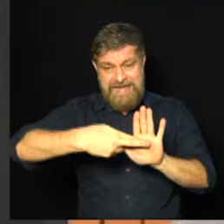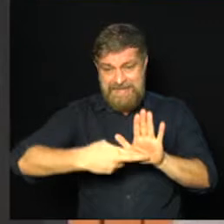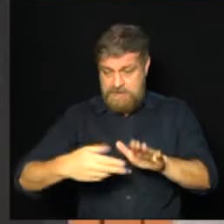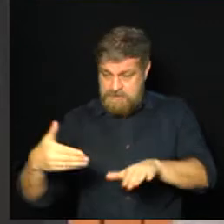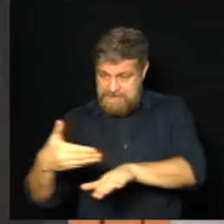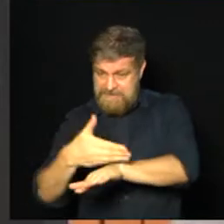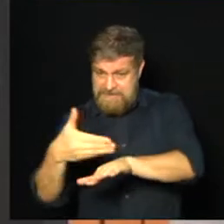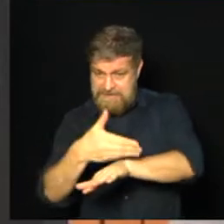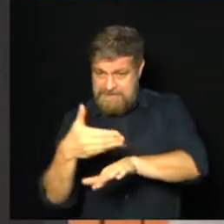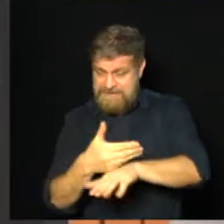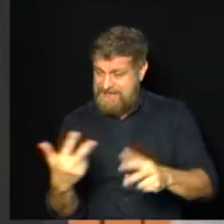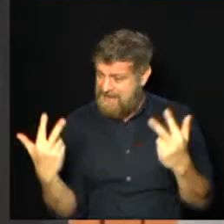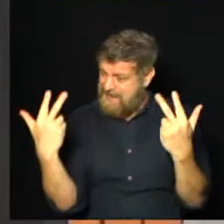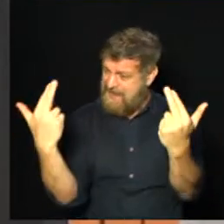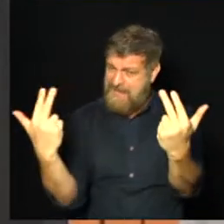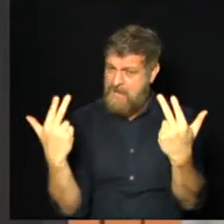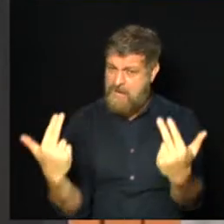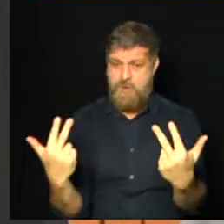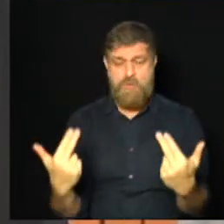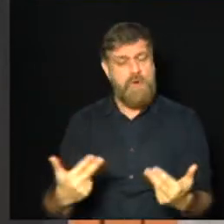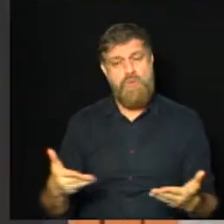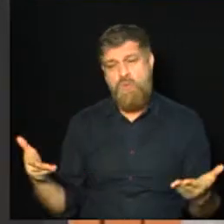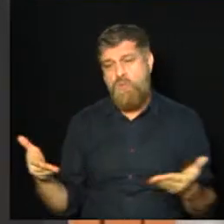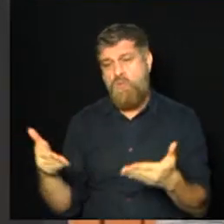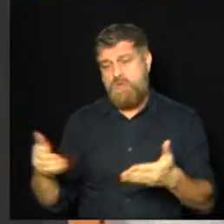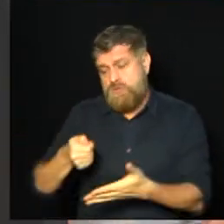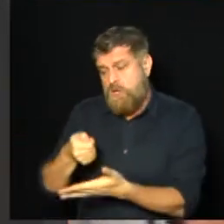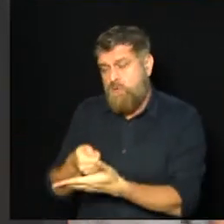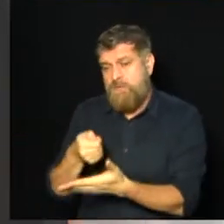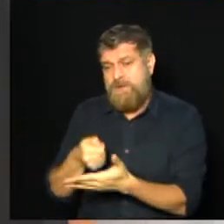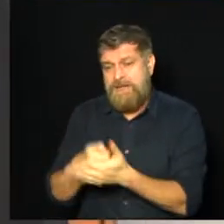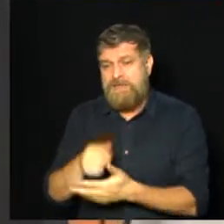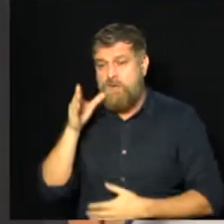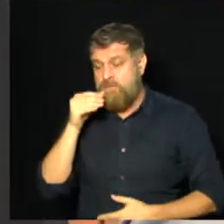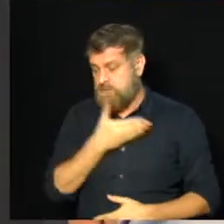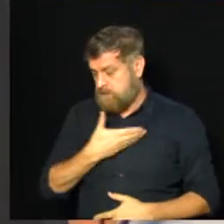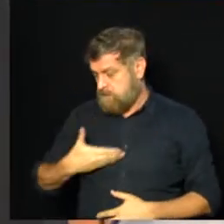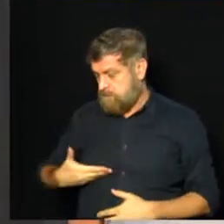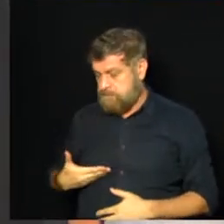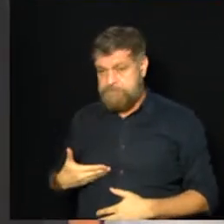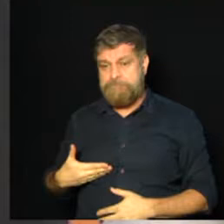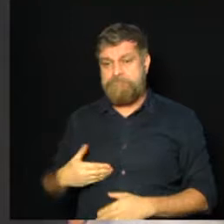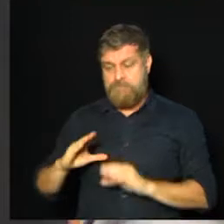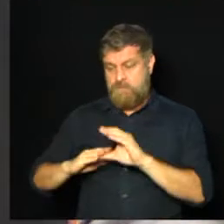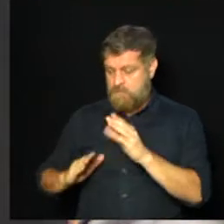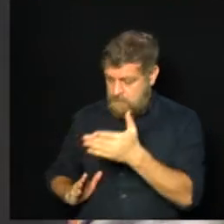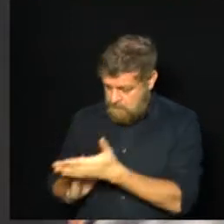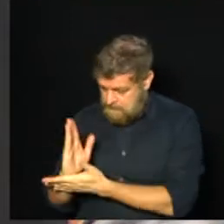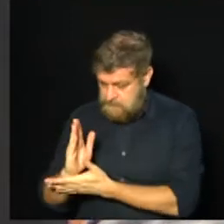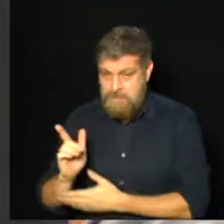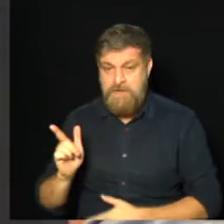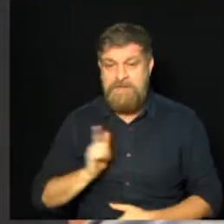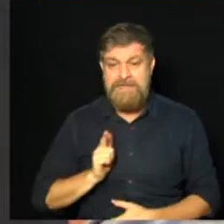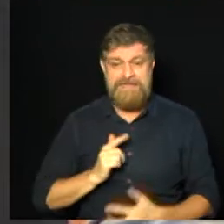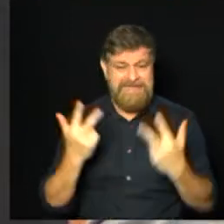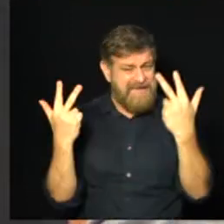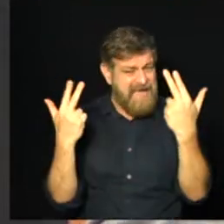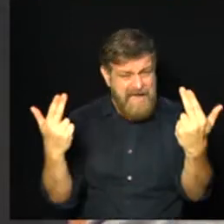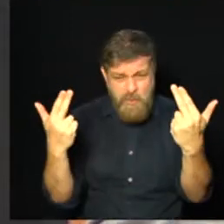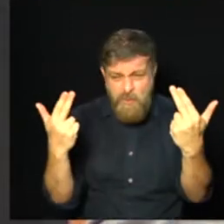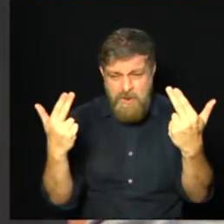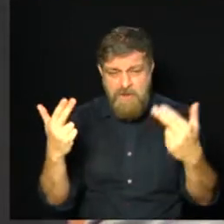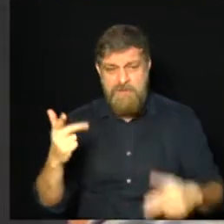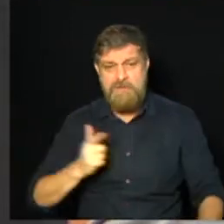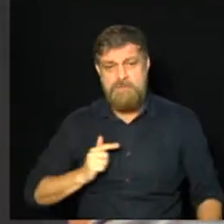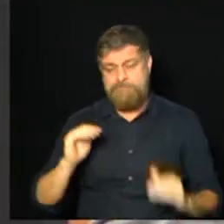são os mesmos que hoje são exigidos para um servidor público concursado, tem que ter o